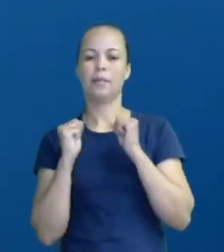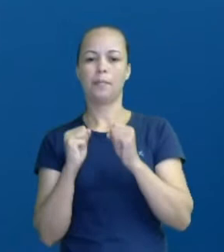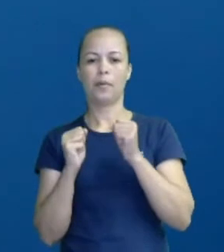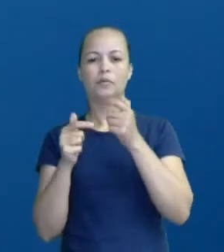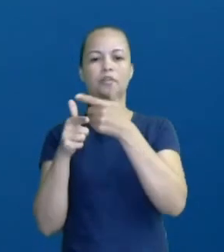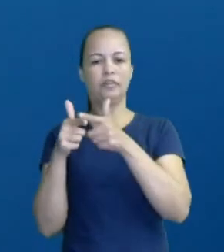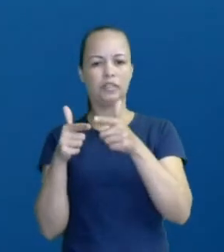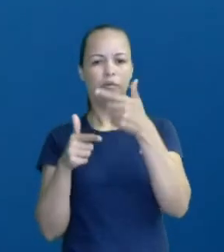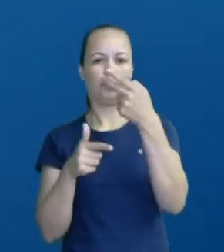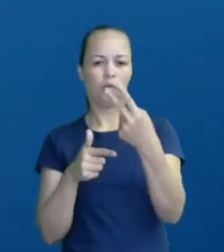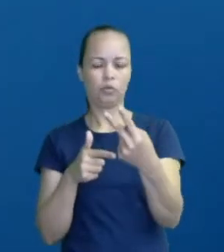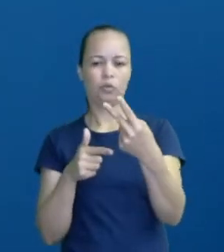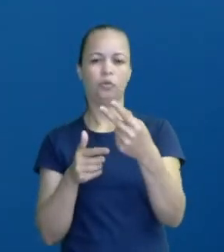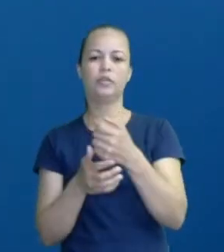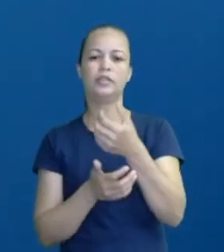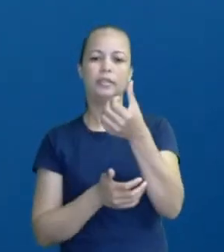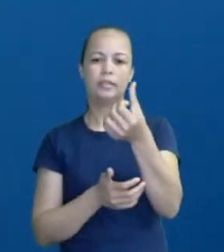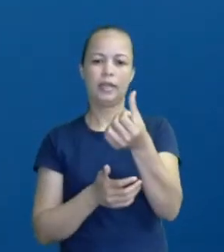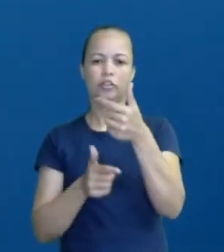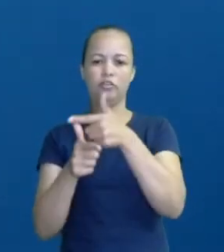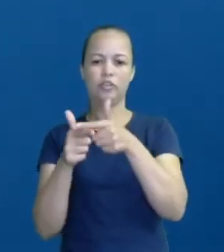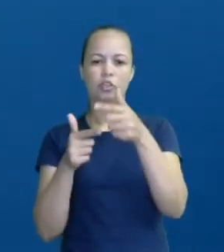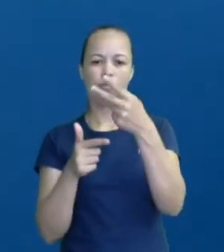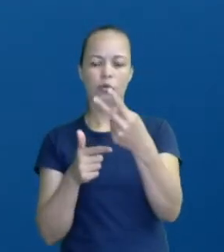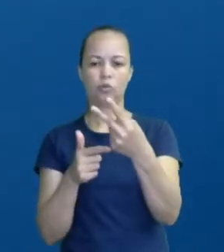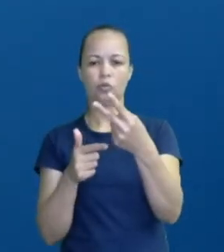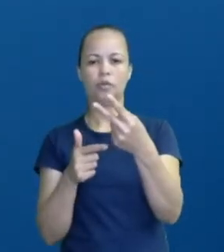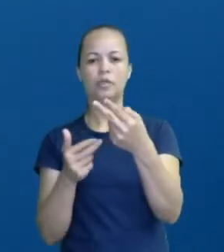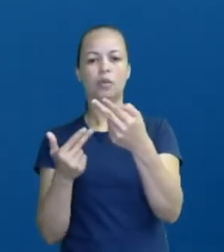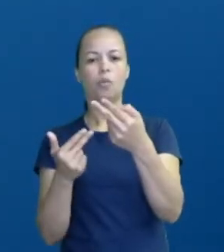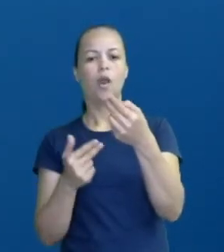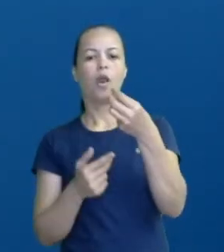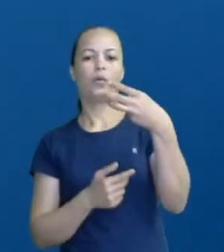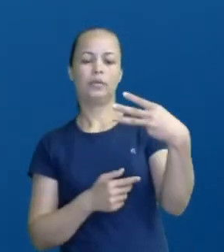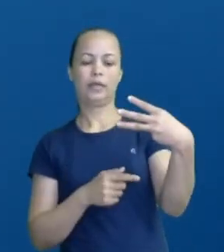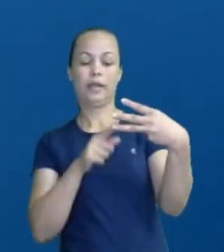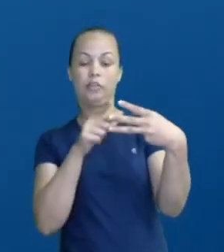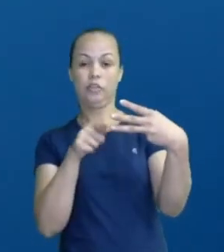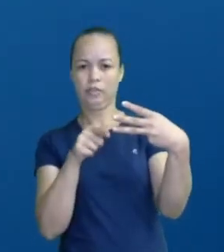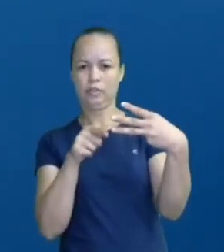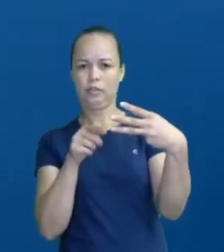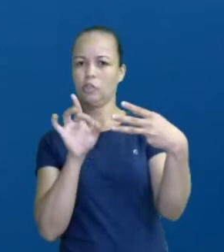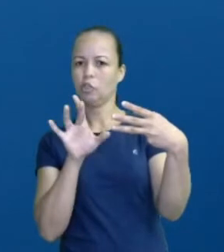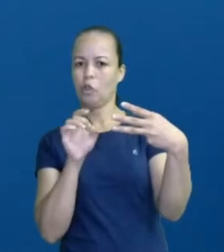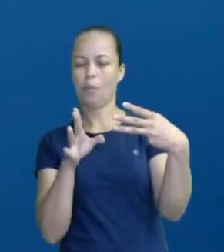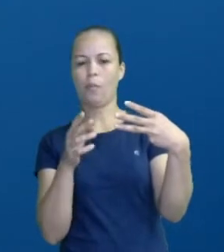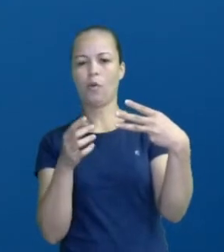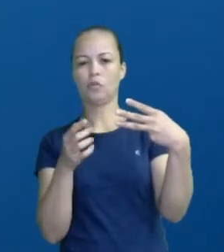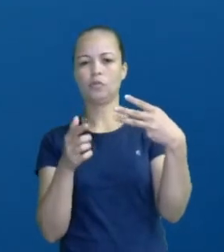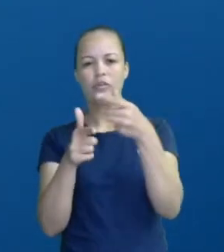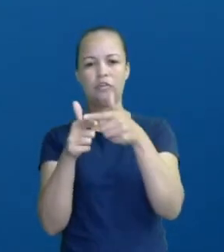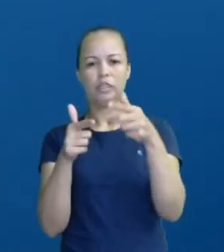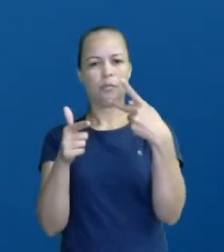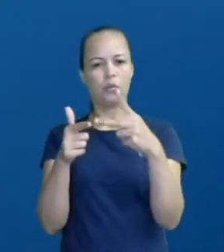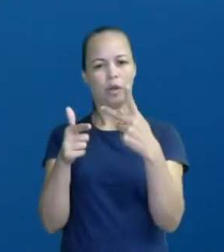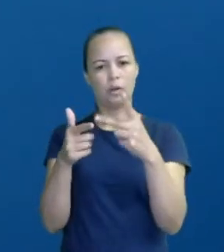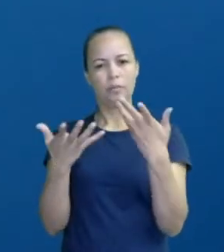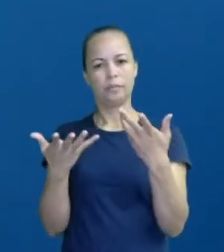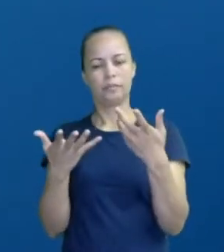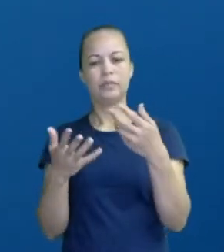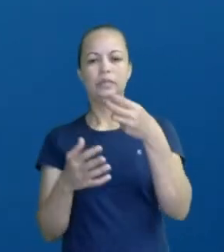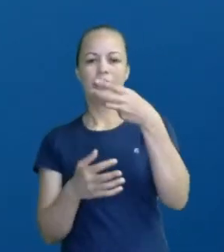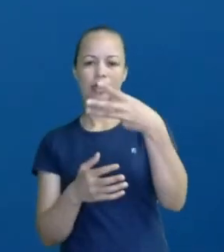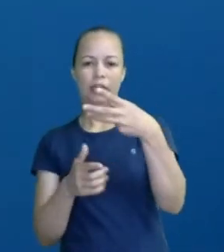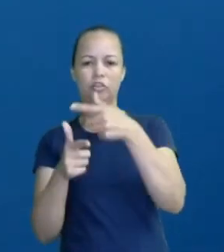2. 6 dividido para 2 é 3. 3 eu só posso dividir por ele mesmo. 3 dividido